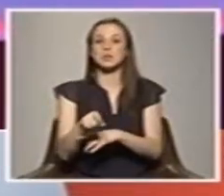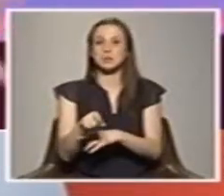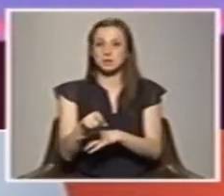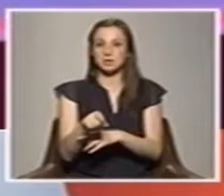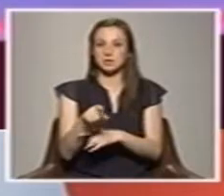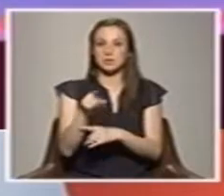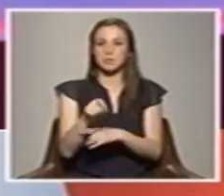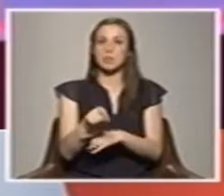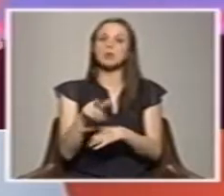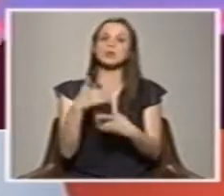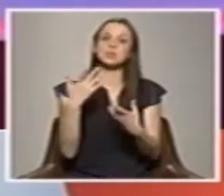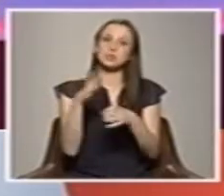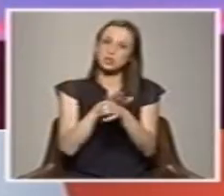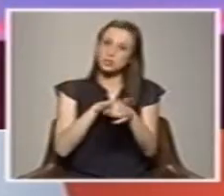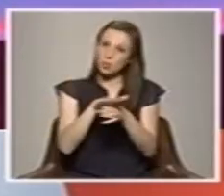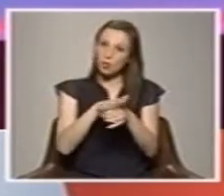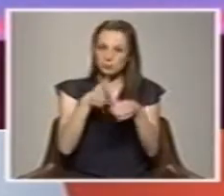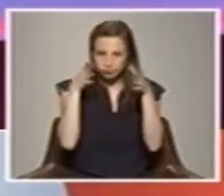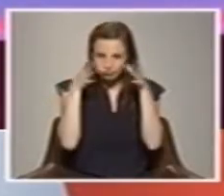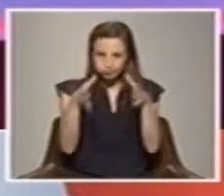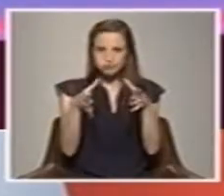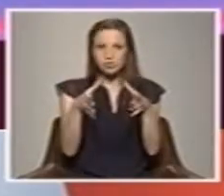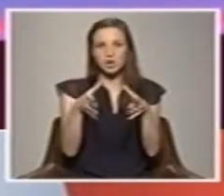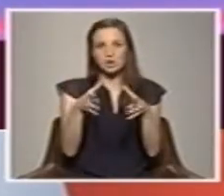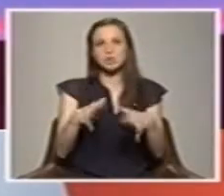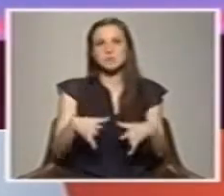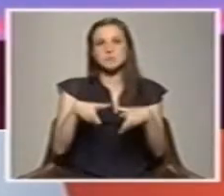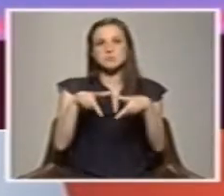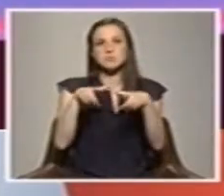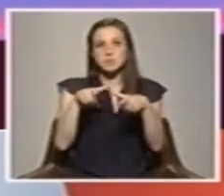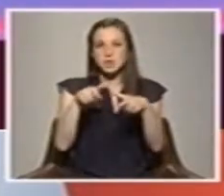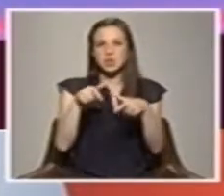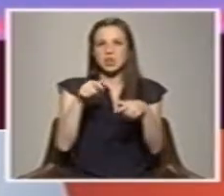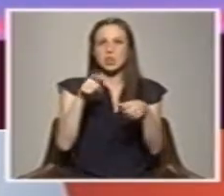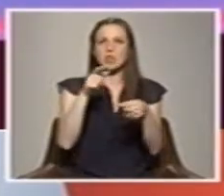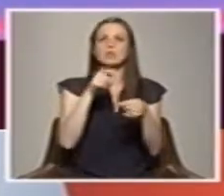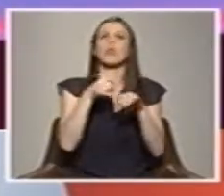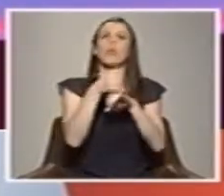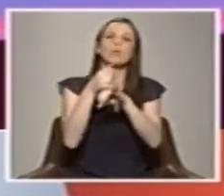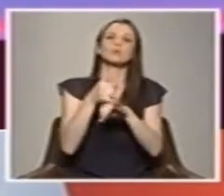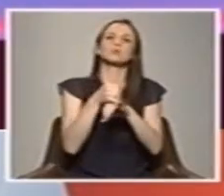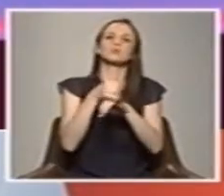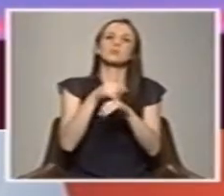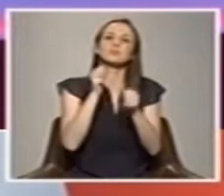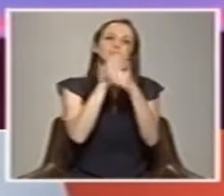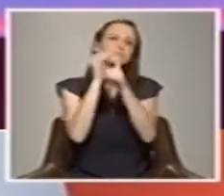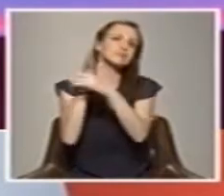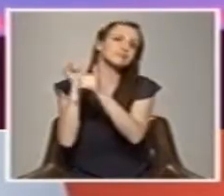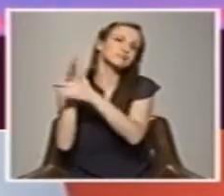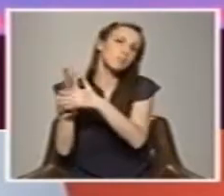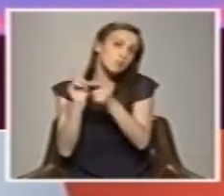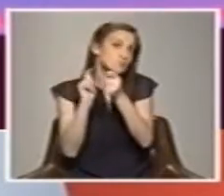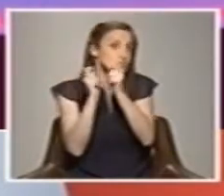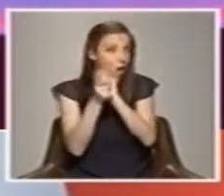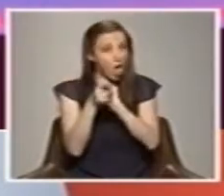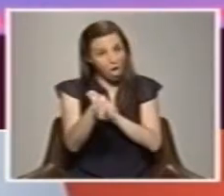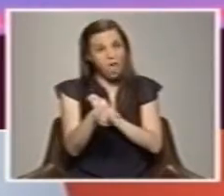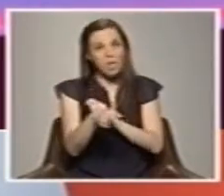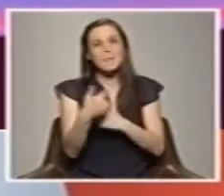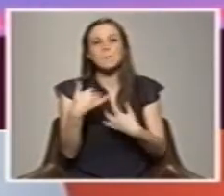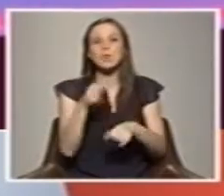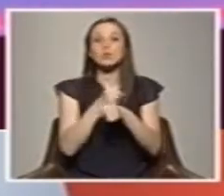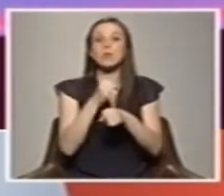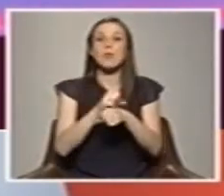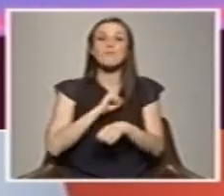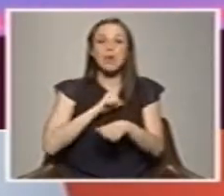e aí sim já em situações focadas e desenvolvidas com outras organizações para mudar o sistema. Mas a nossa operação é muito